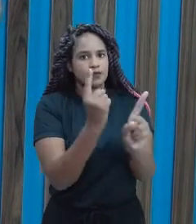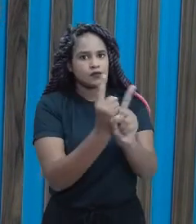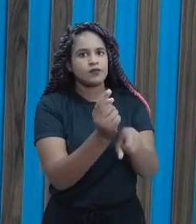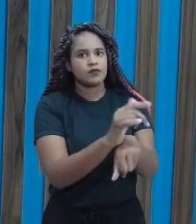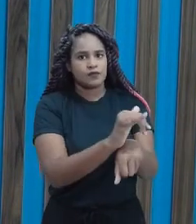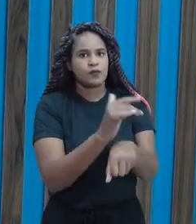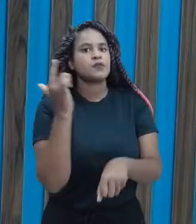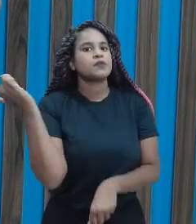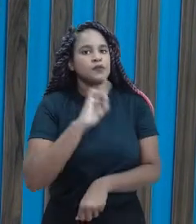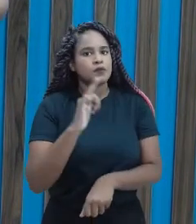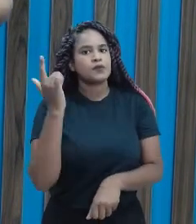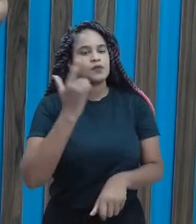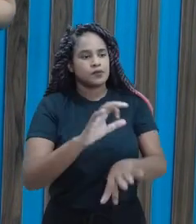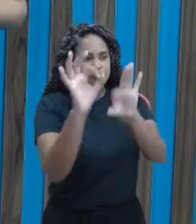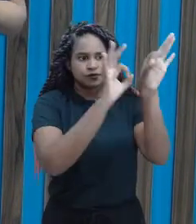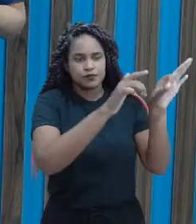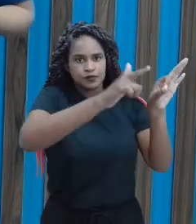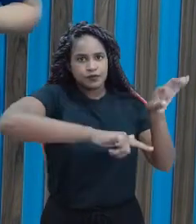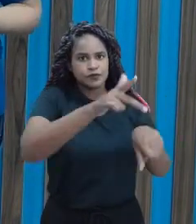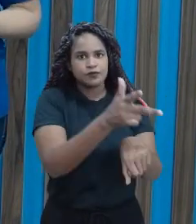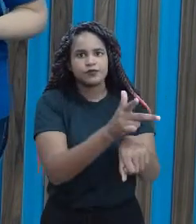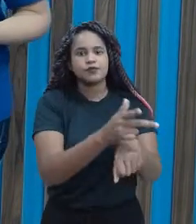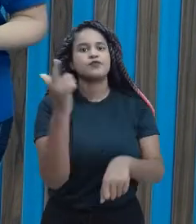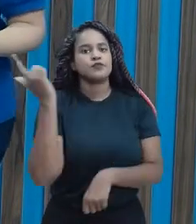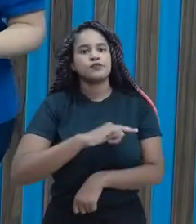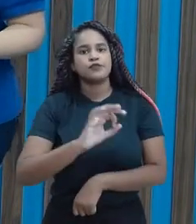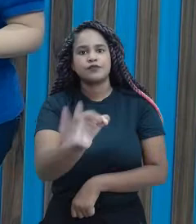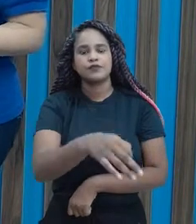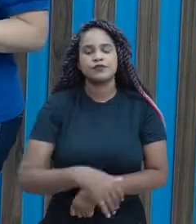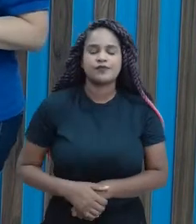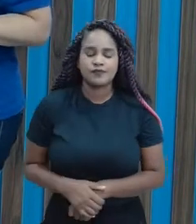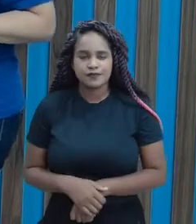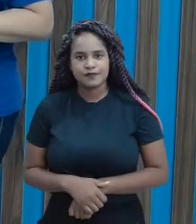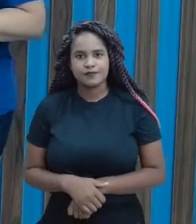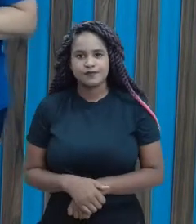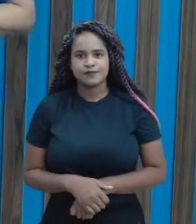aí rever, na verdade, essas aulas anteriores, tá certo?